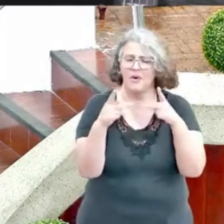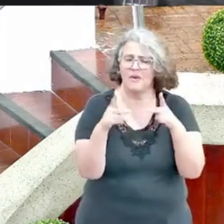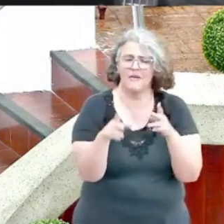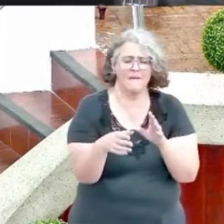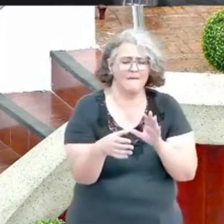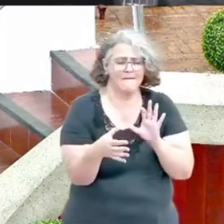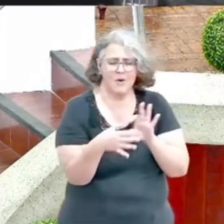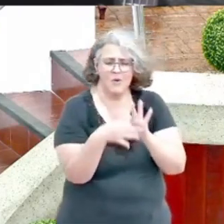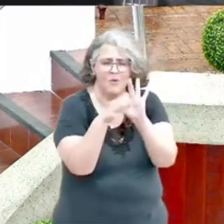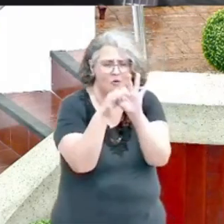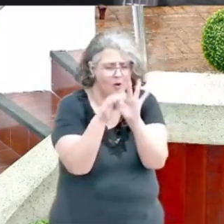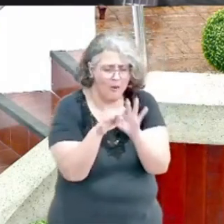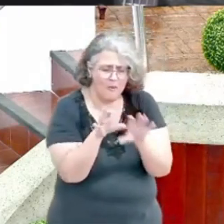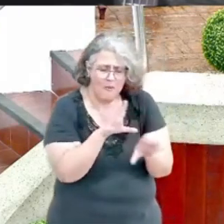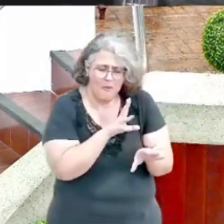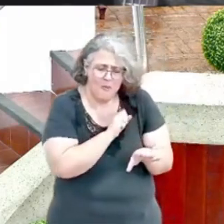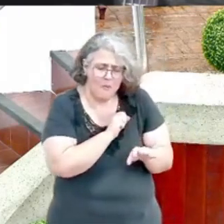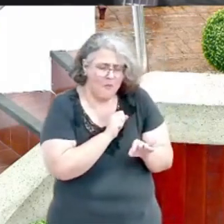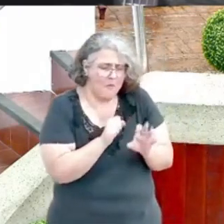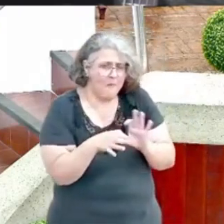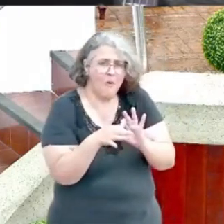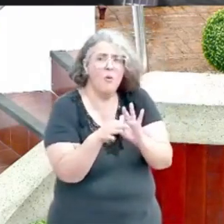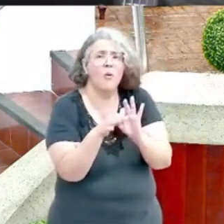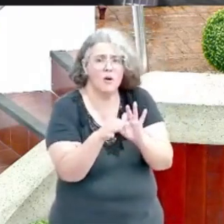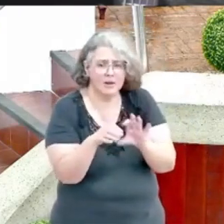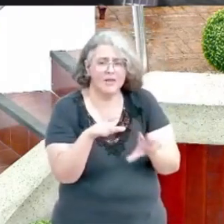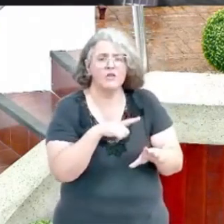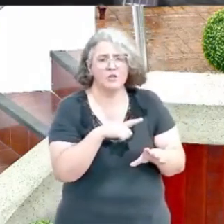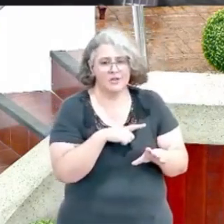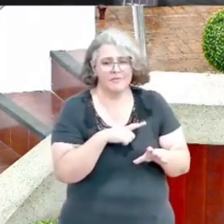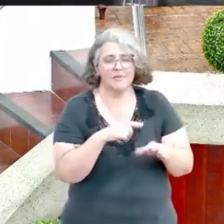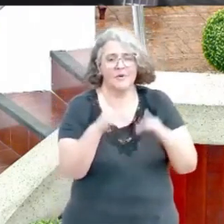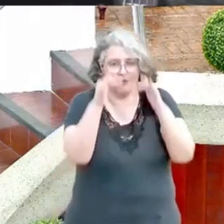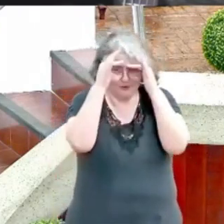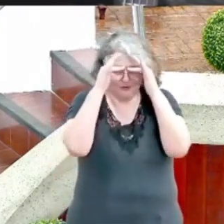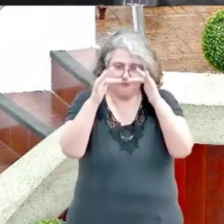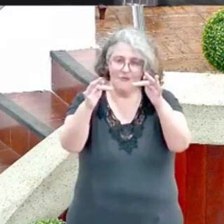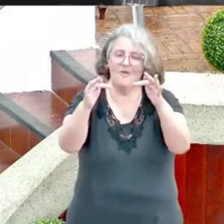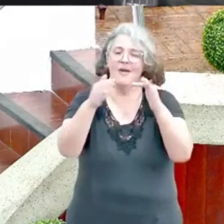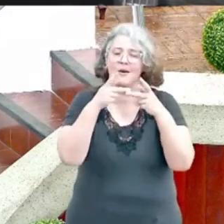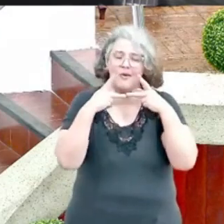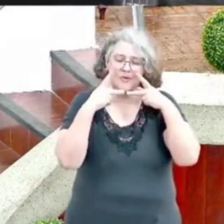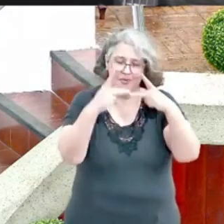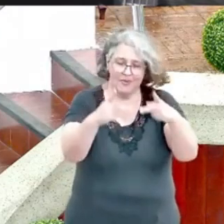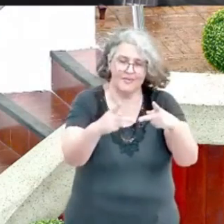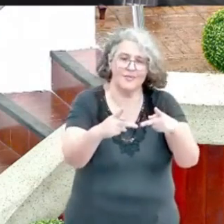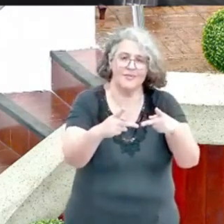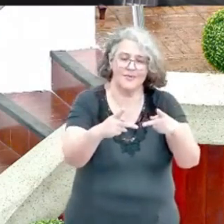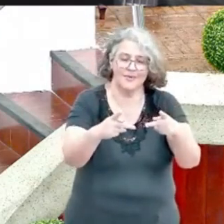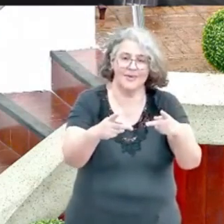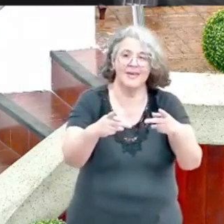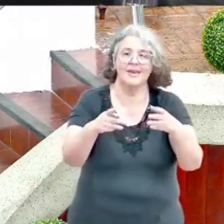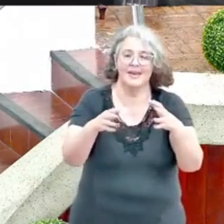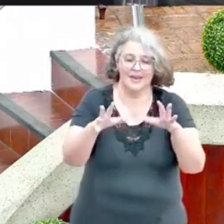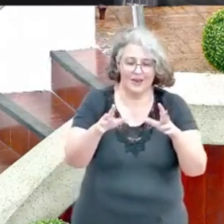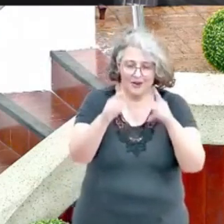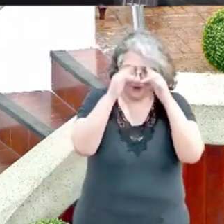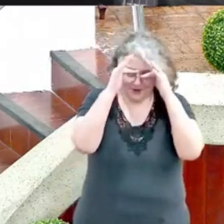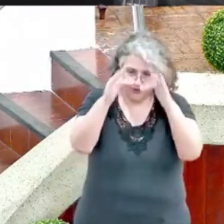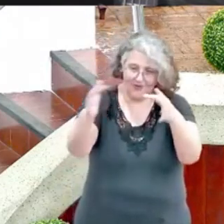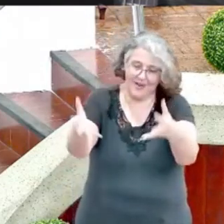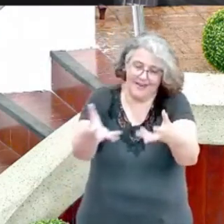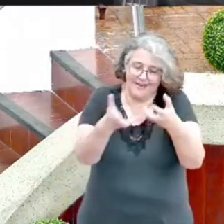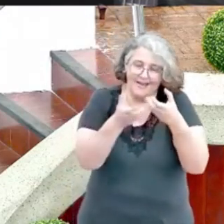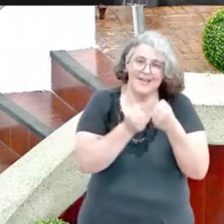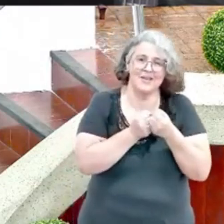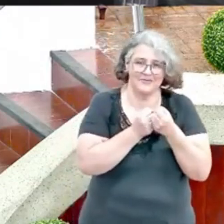amor que existia entre eles. Um fiel pregador e fiéis receptores da verdade estavam